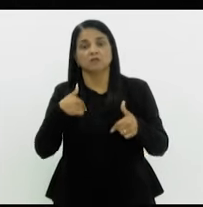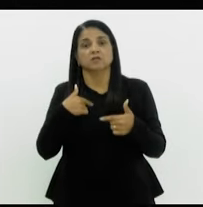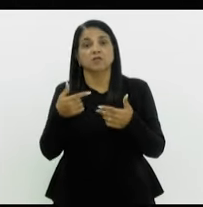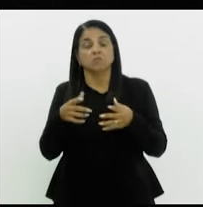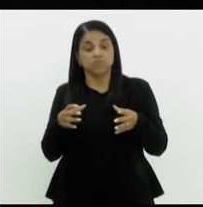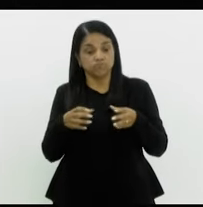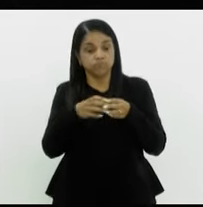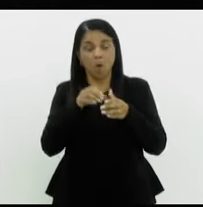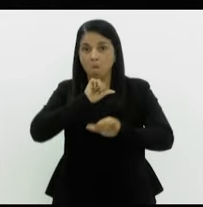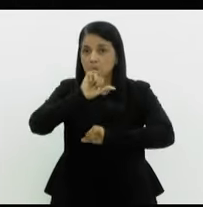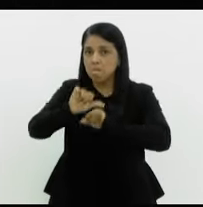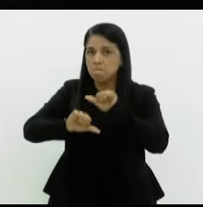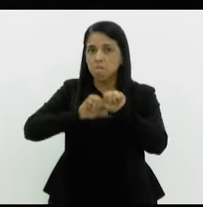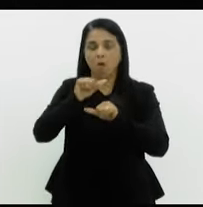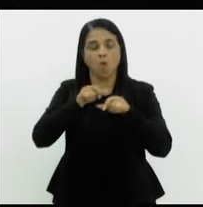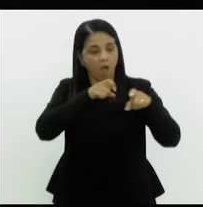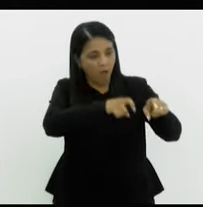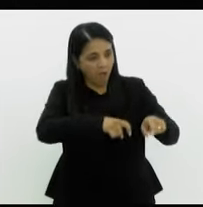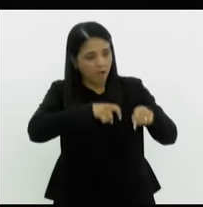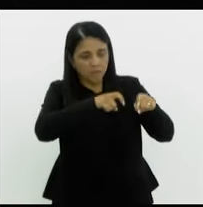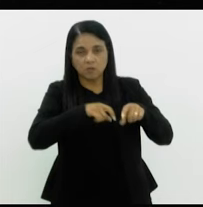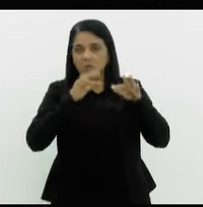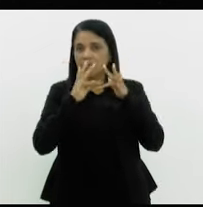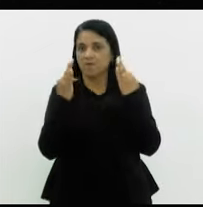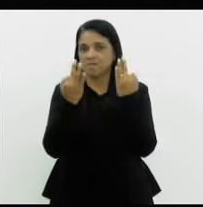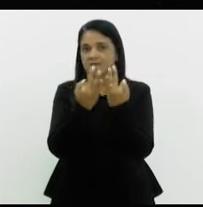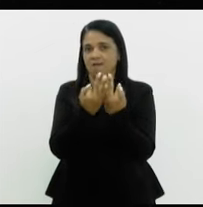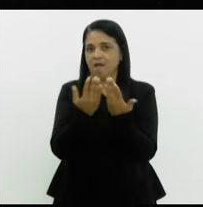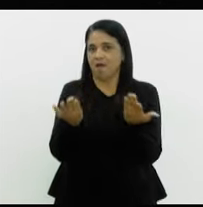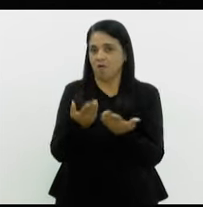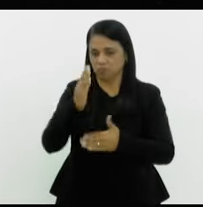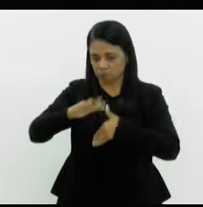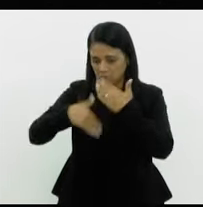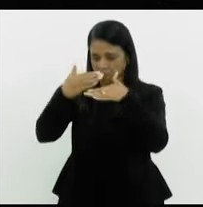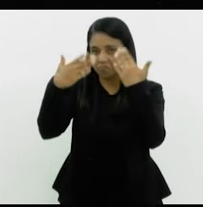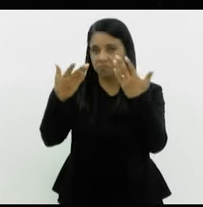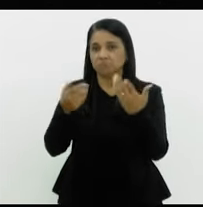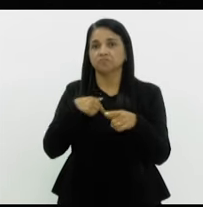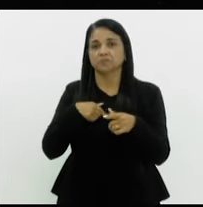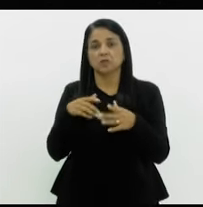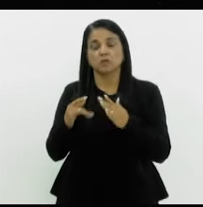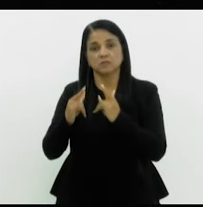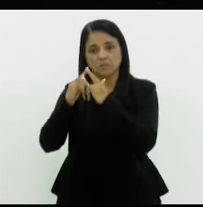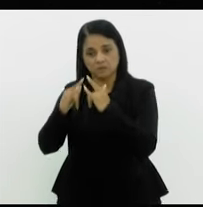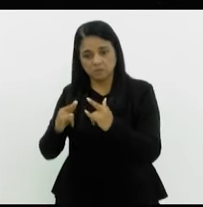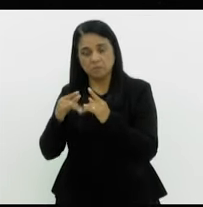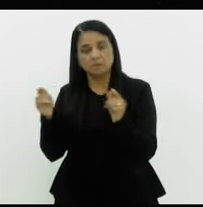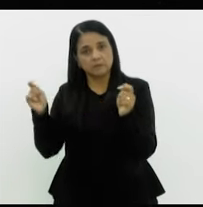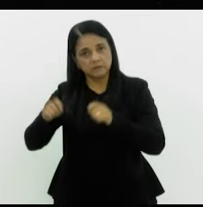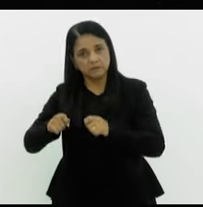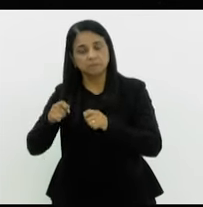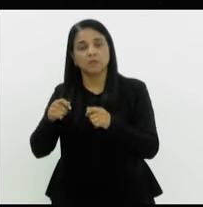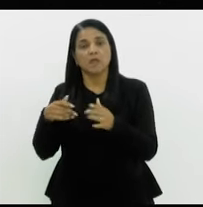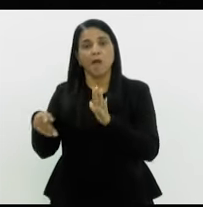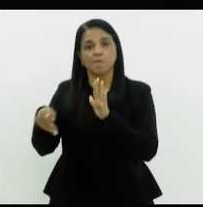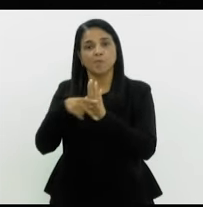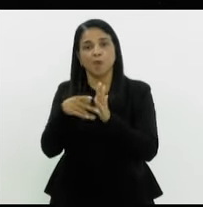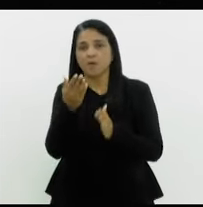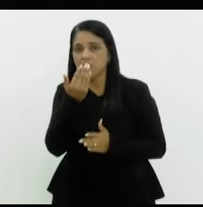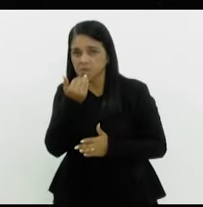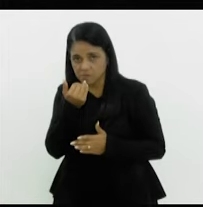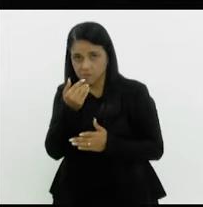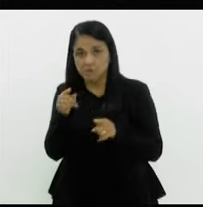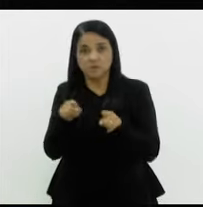familiar. É importante destacar que o assentamento não só atende às próprias necessidades alimentares, mas